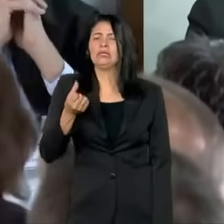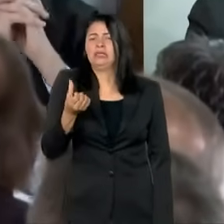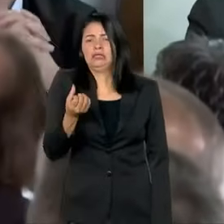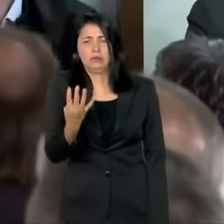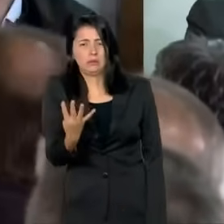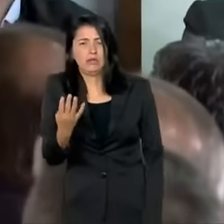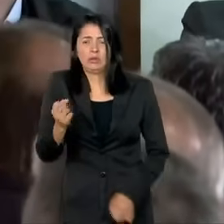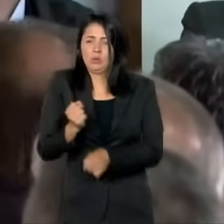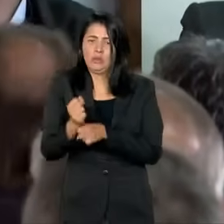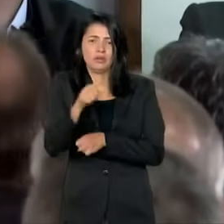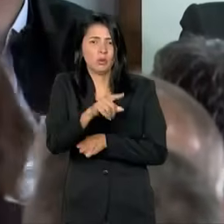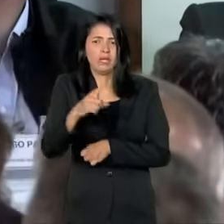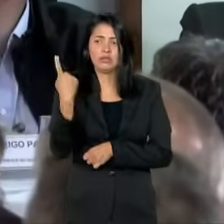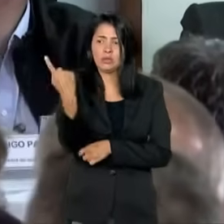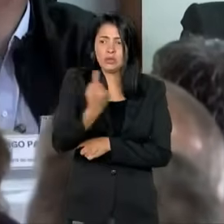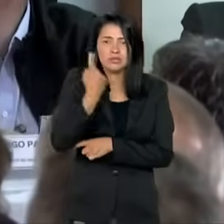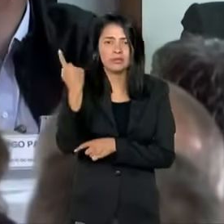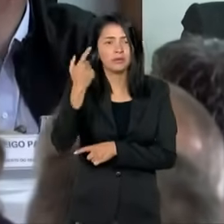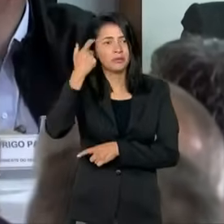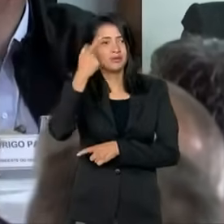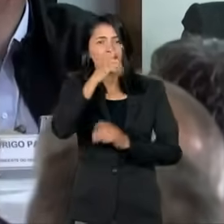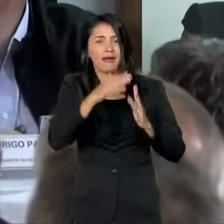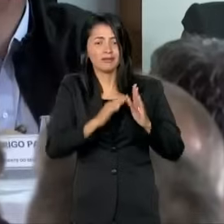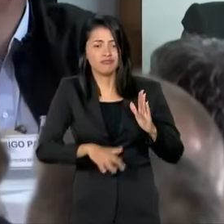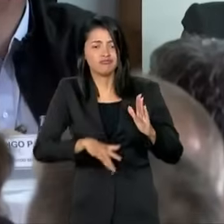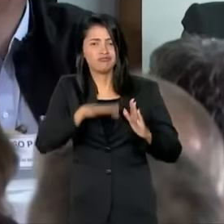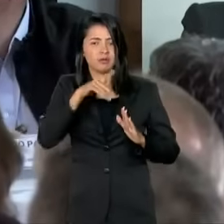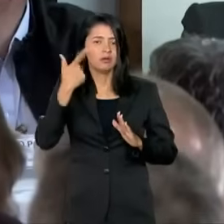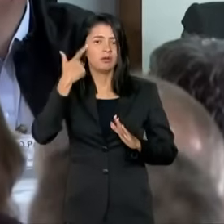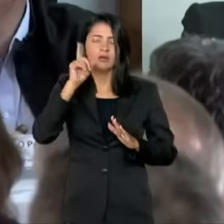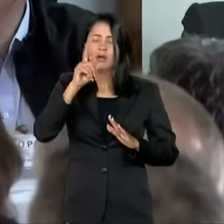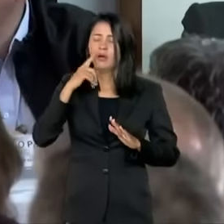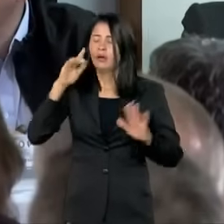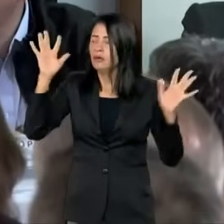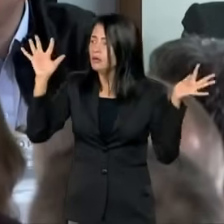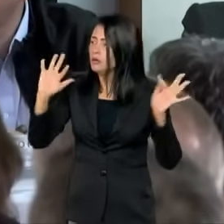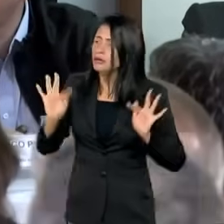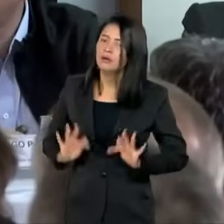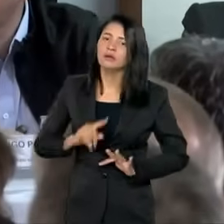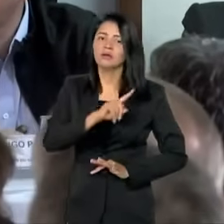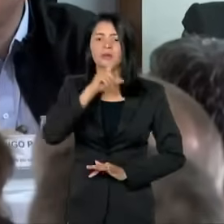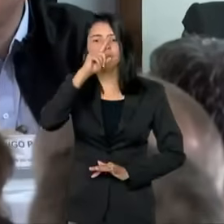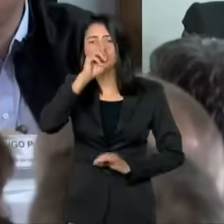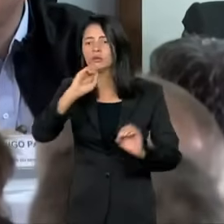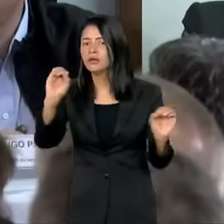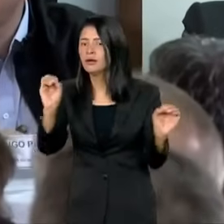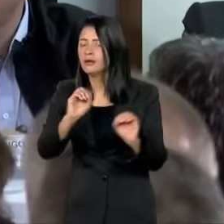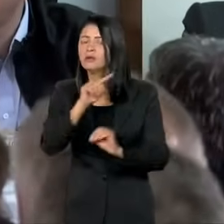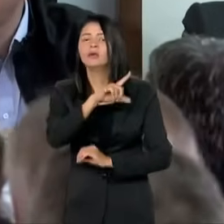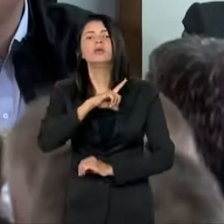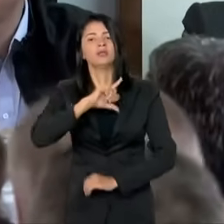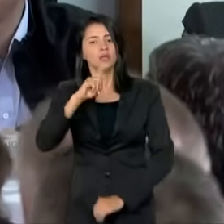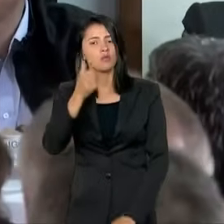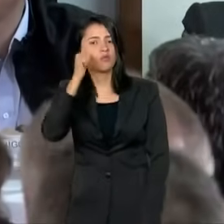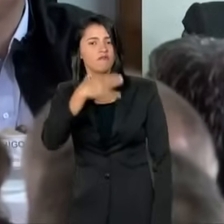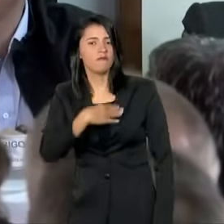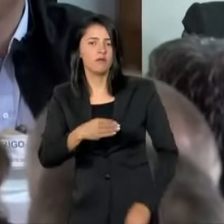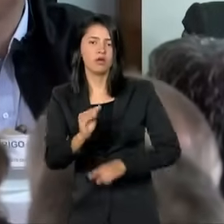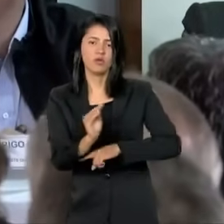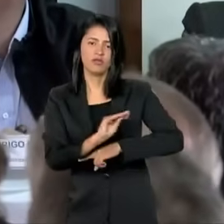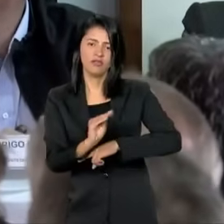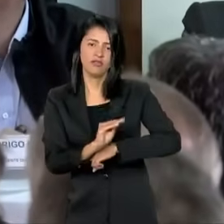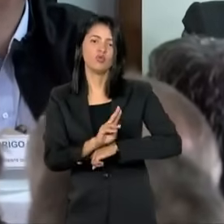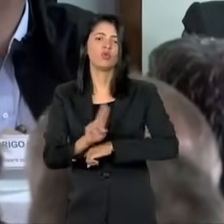dele estava cheia, a casa dele não está cheia, então eu fiquei feliz que ele não está correndo perigo, porque tem uma filha chamada Laura que cuida